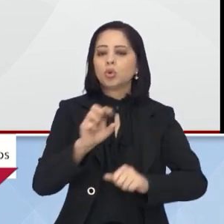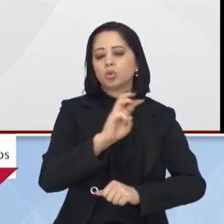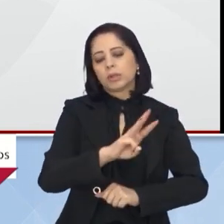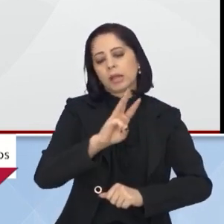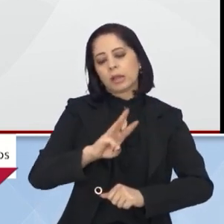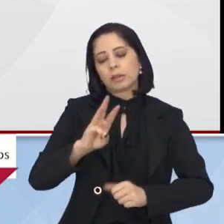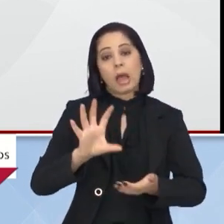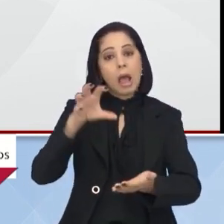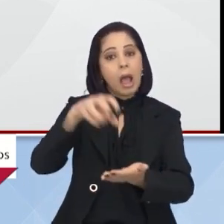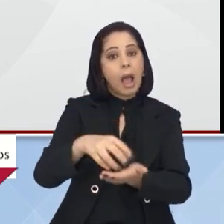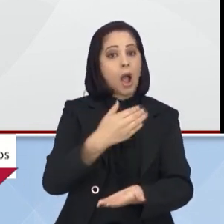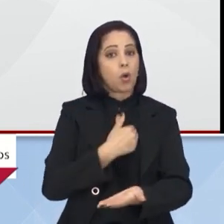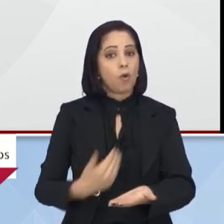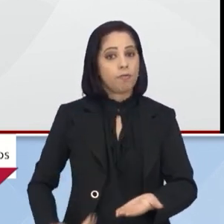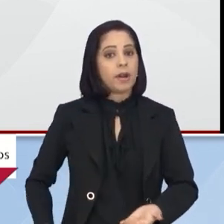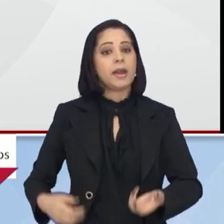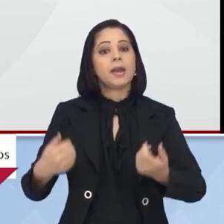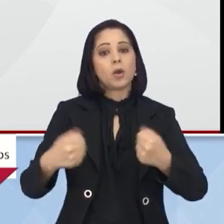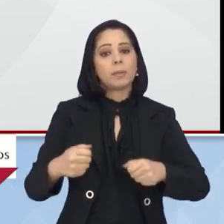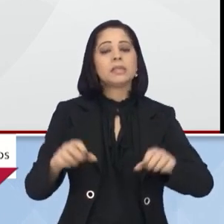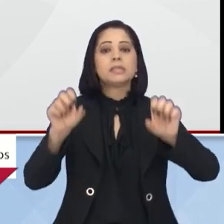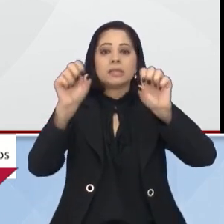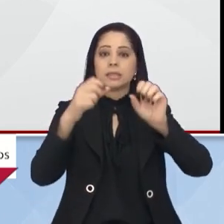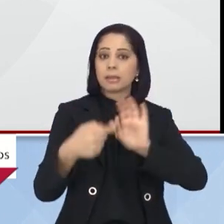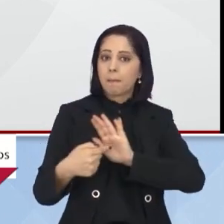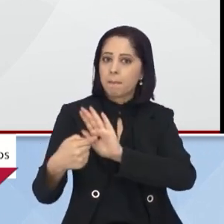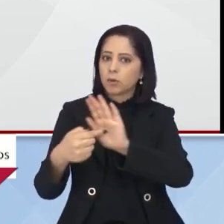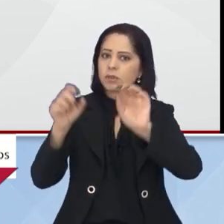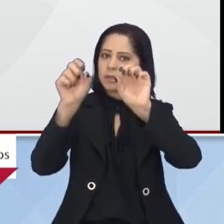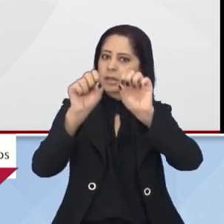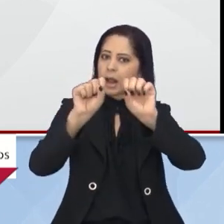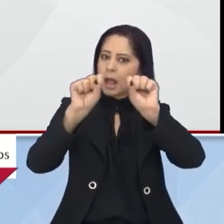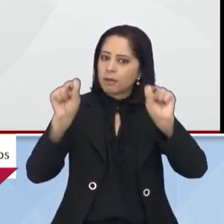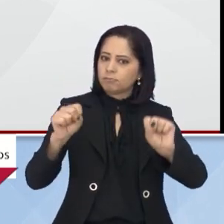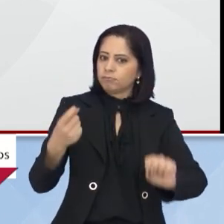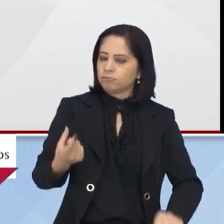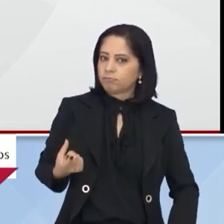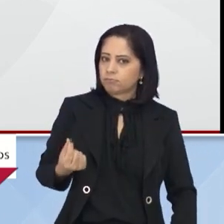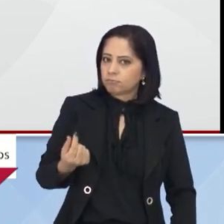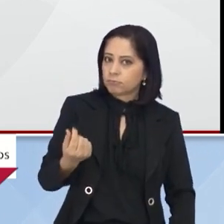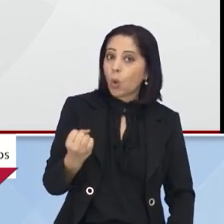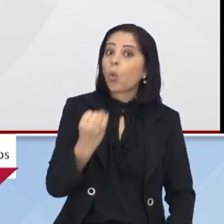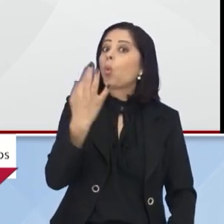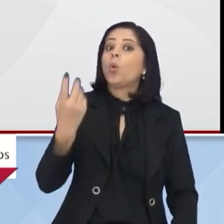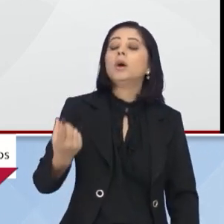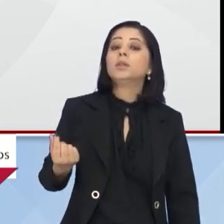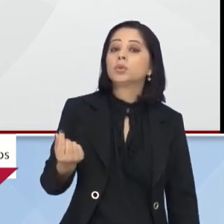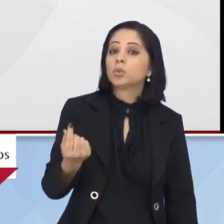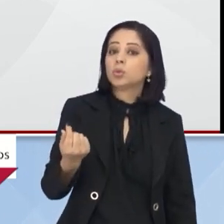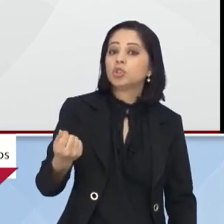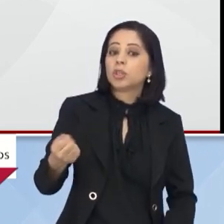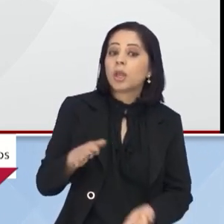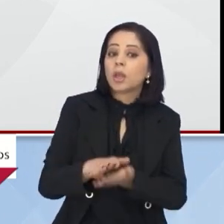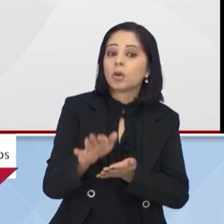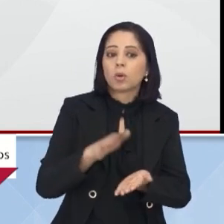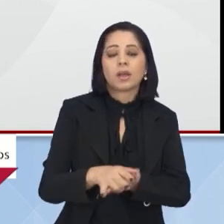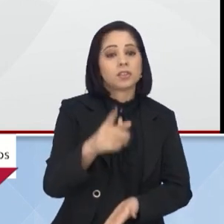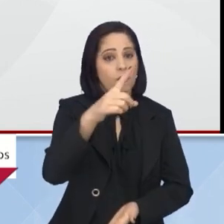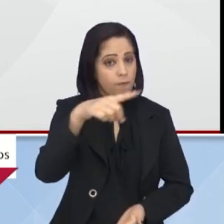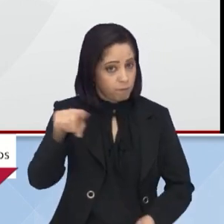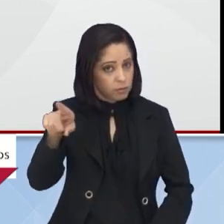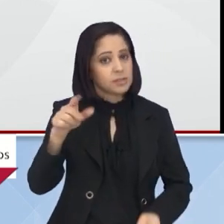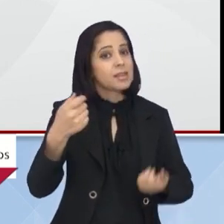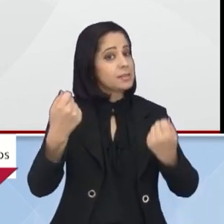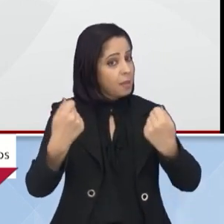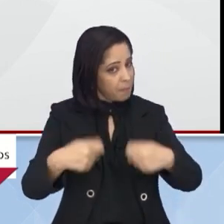custos estruturado então consequentemente né diante dessa obrigatoriedade os senhores precisam ter